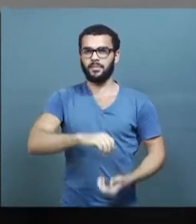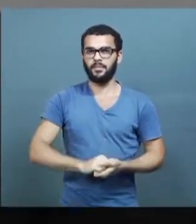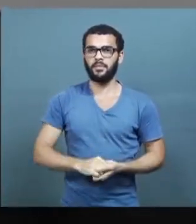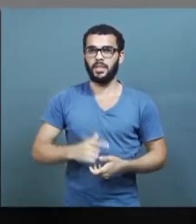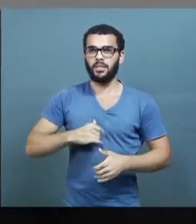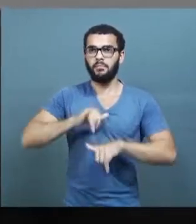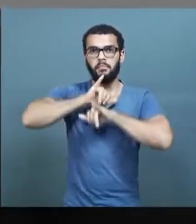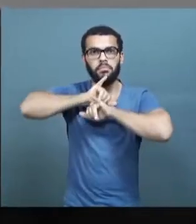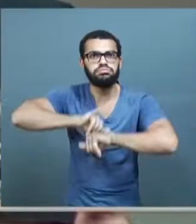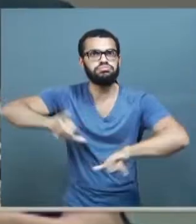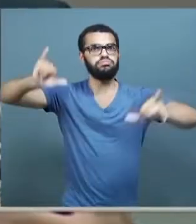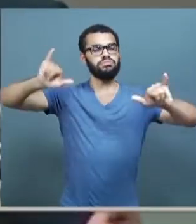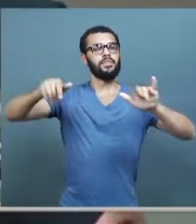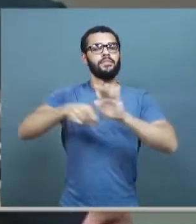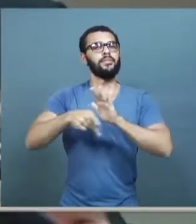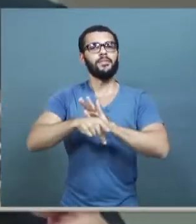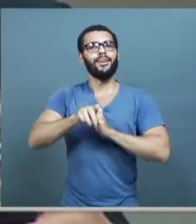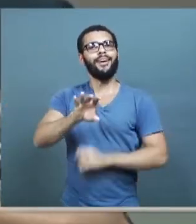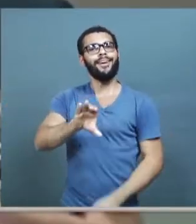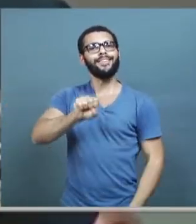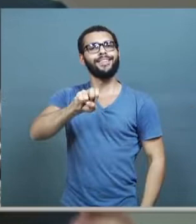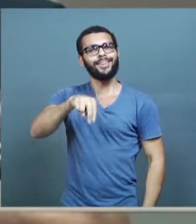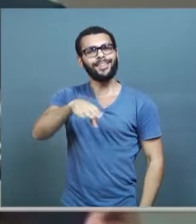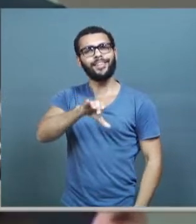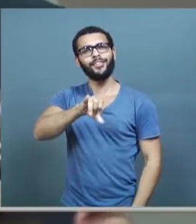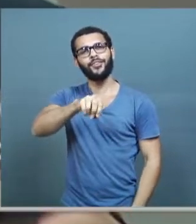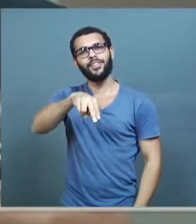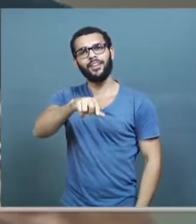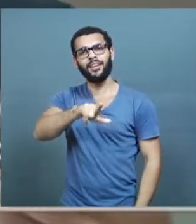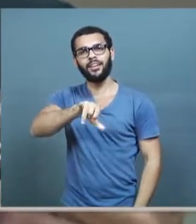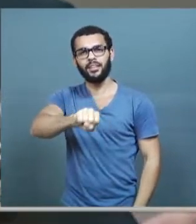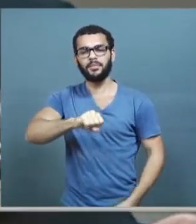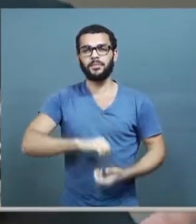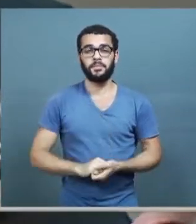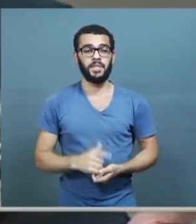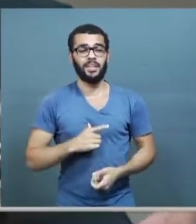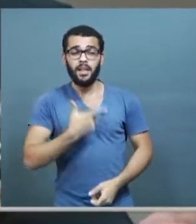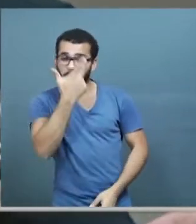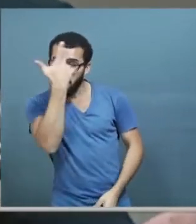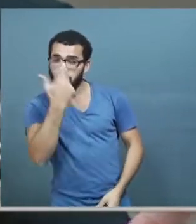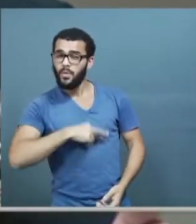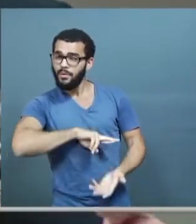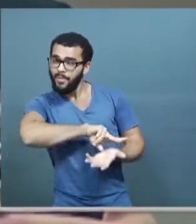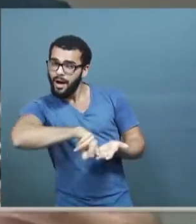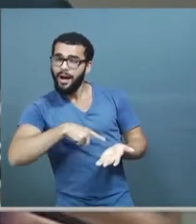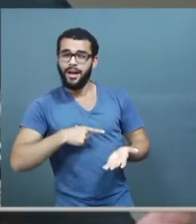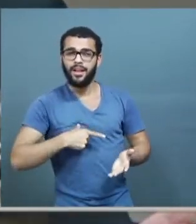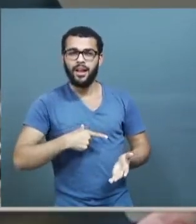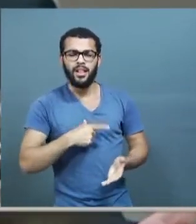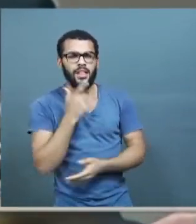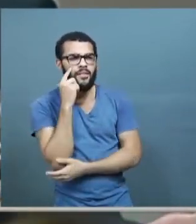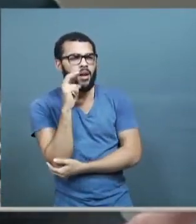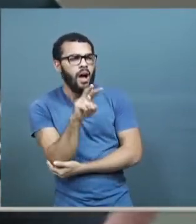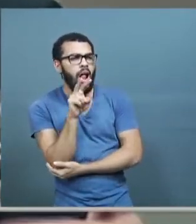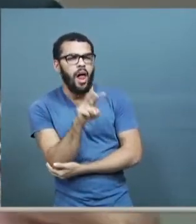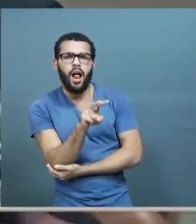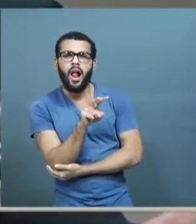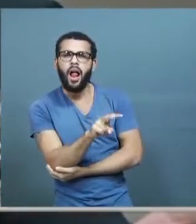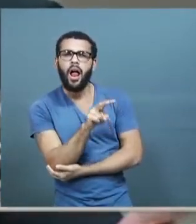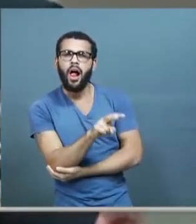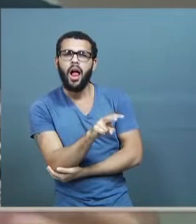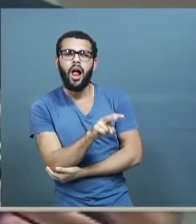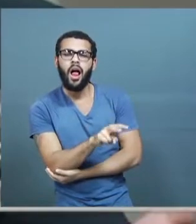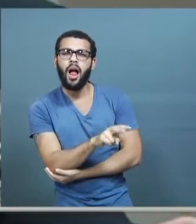Sensacionalismo na divulgação. O fato é que várias pessoas, lendo essas mensagens, não identificaram,